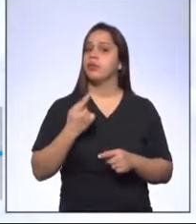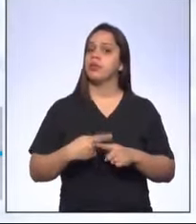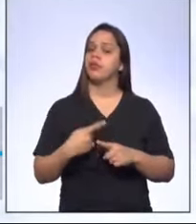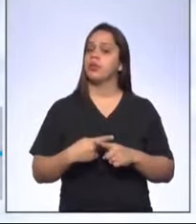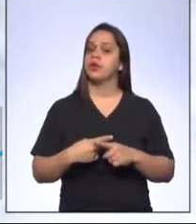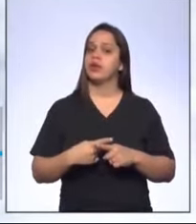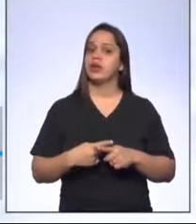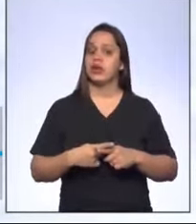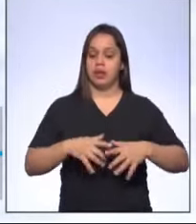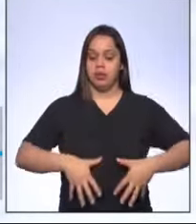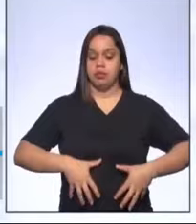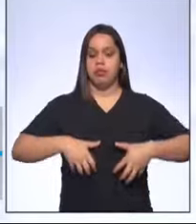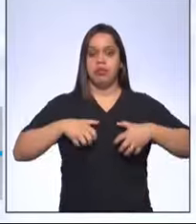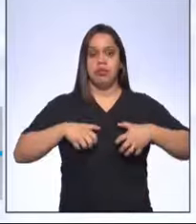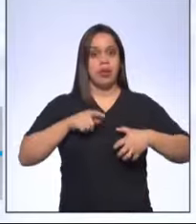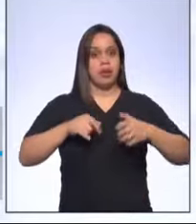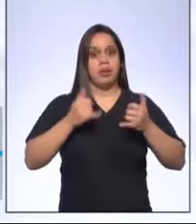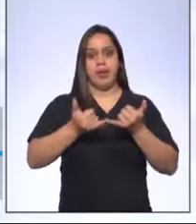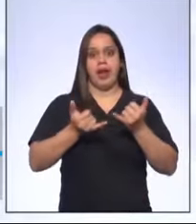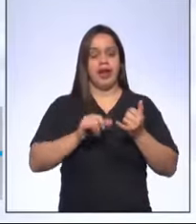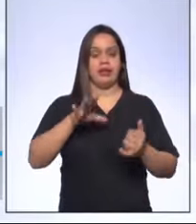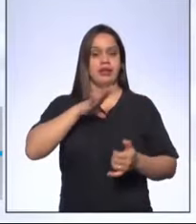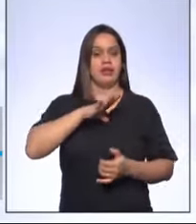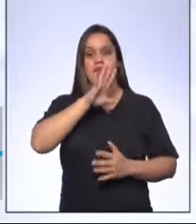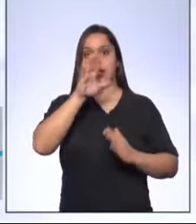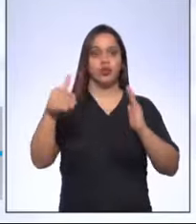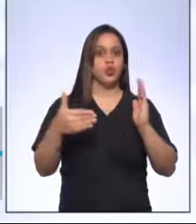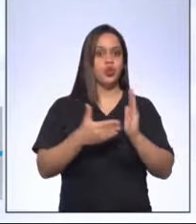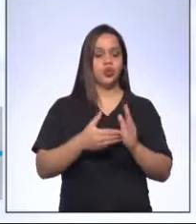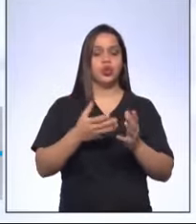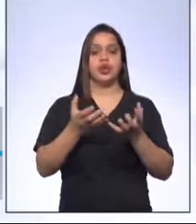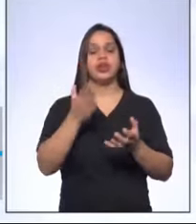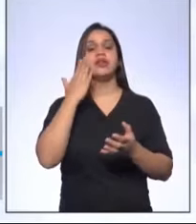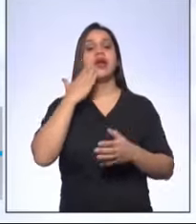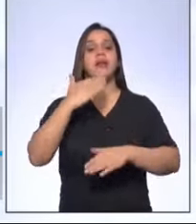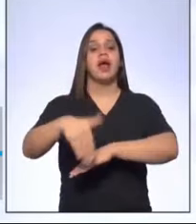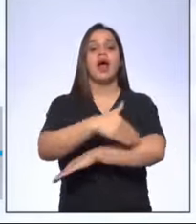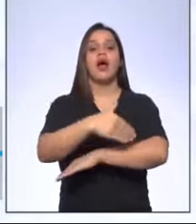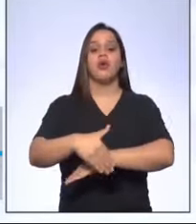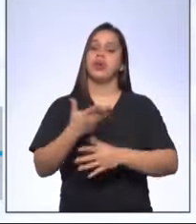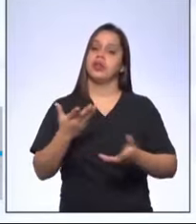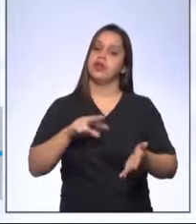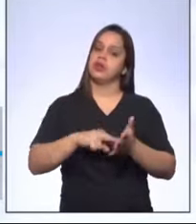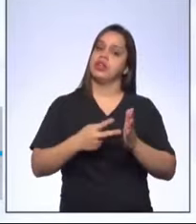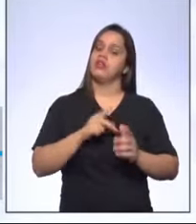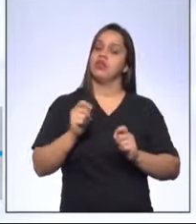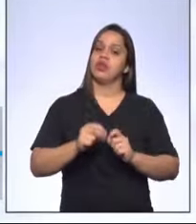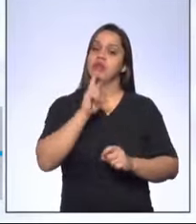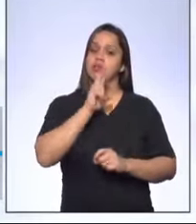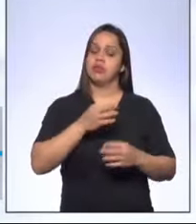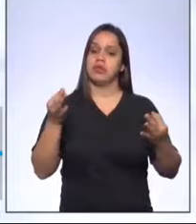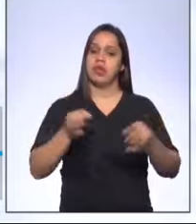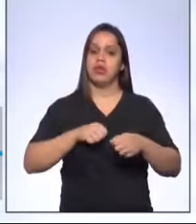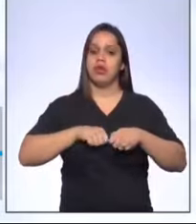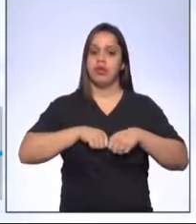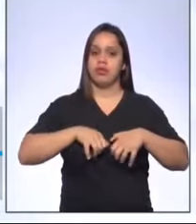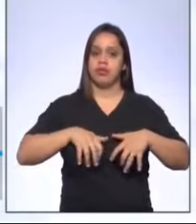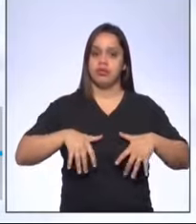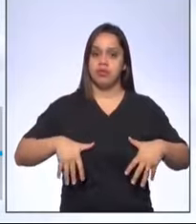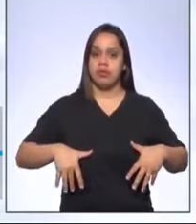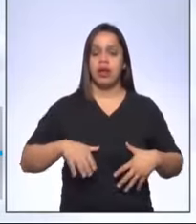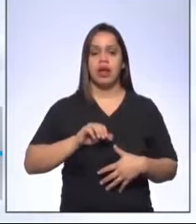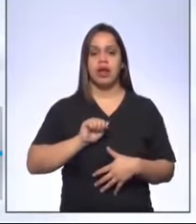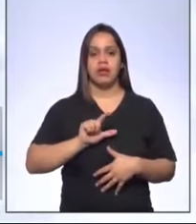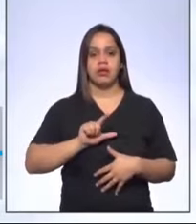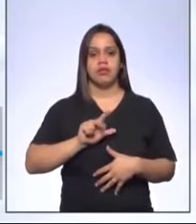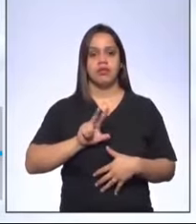da cidade inteira. Não, eu quero saber o endereço, que rua que é. Tá? Aí é o alvéolo. Tudo bem? Alvéolo pulmonar. Tá bom?